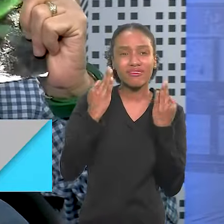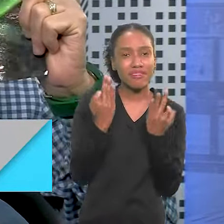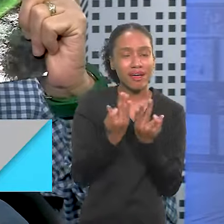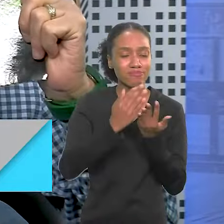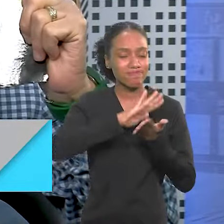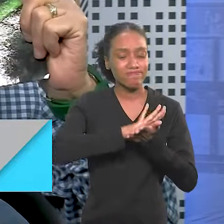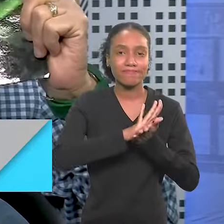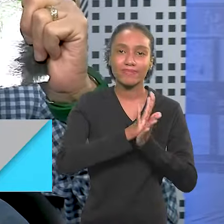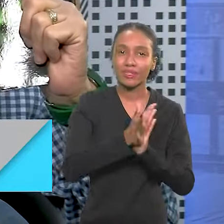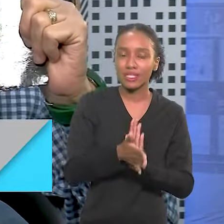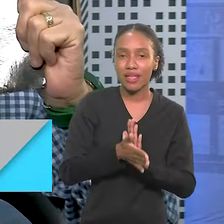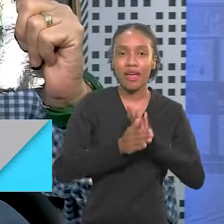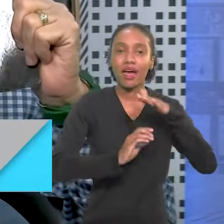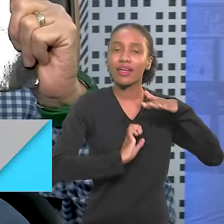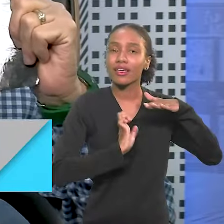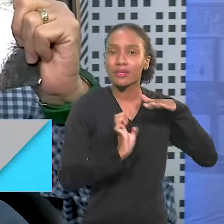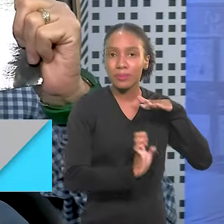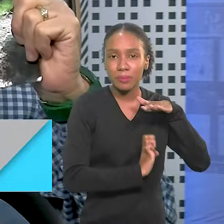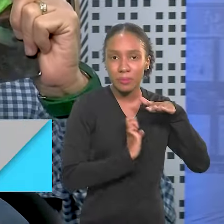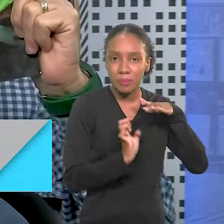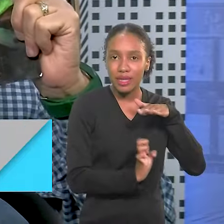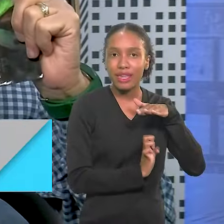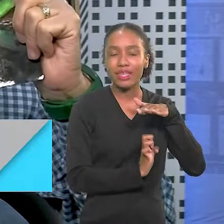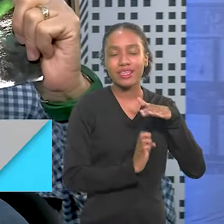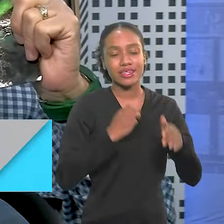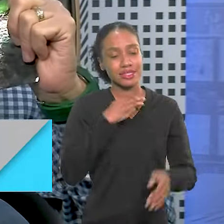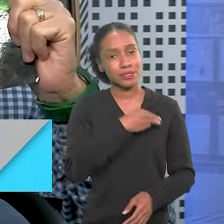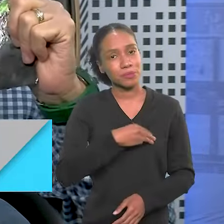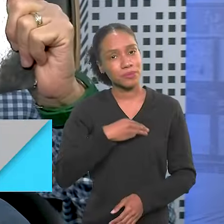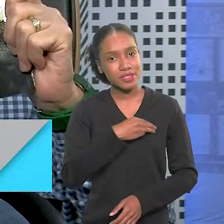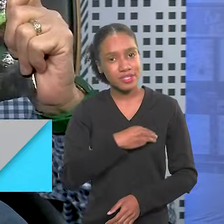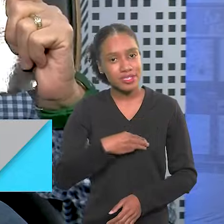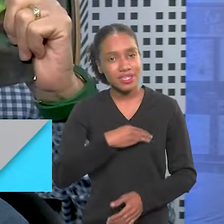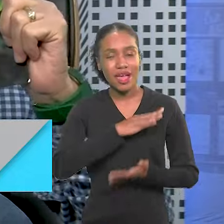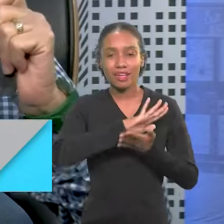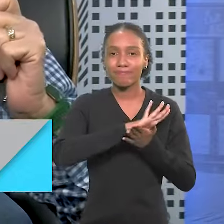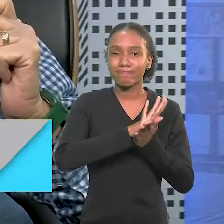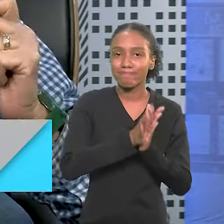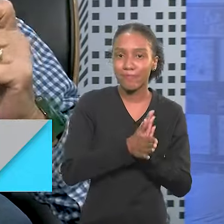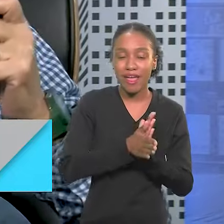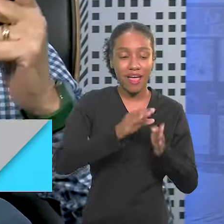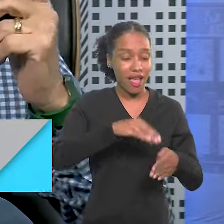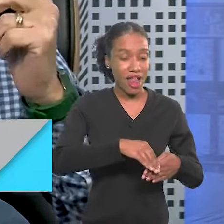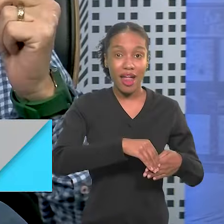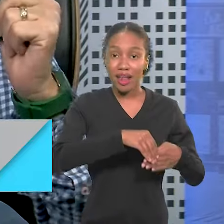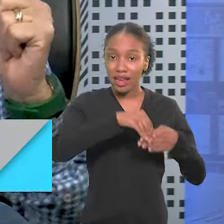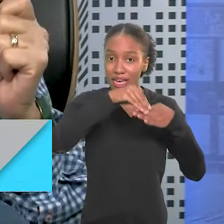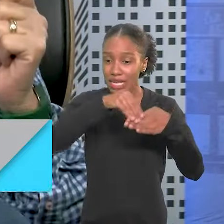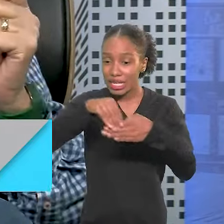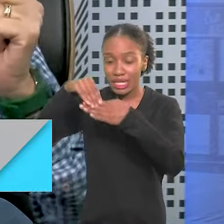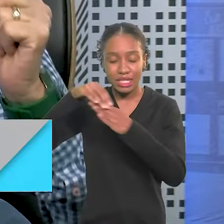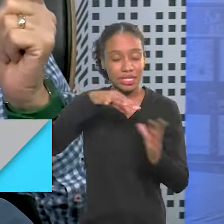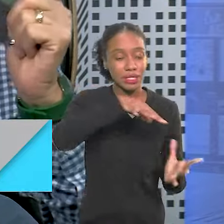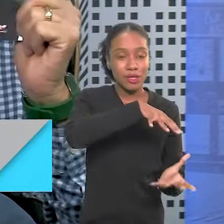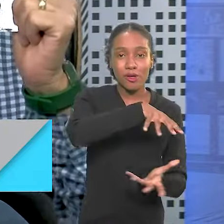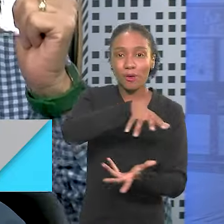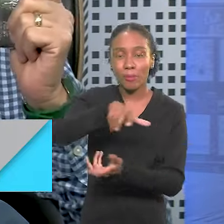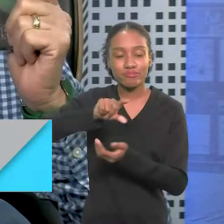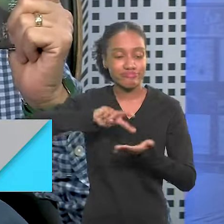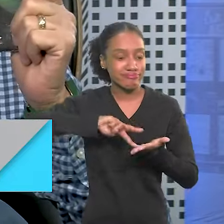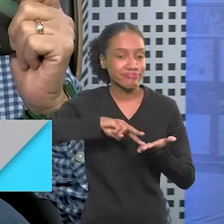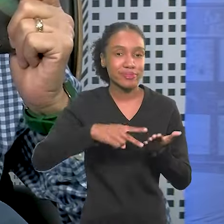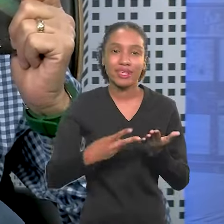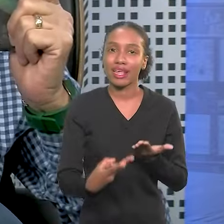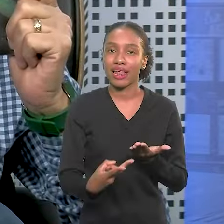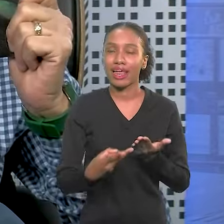famílias destruídas quantas empresas quantos Ministérios quantos líderes em todo